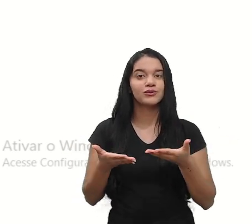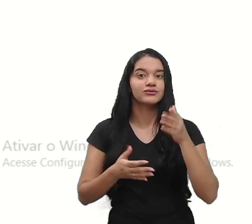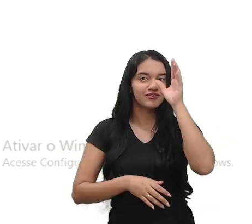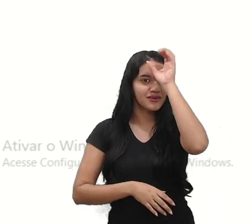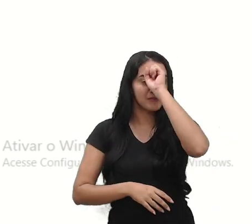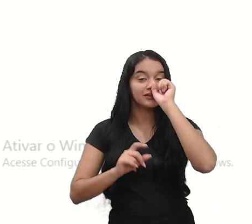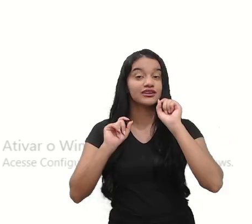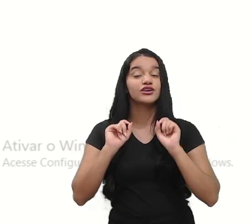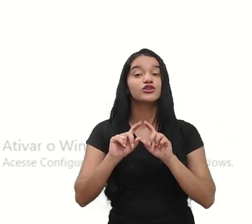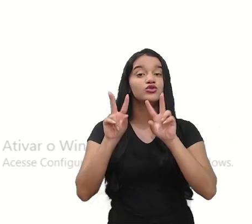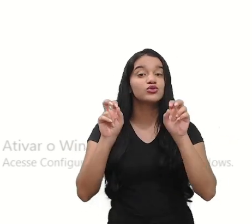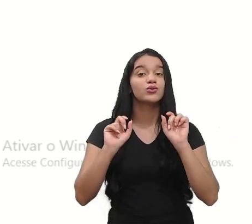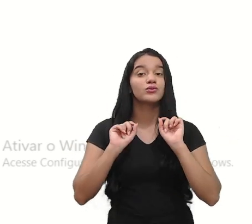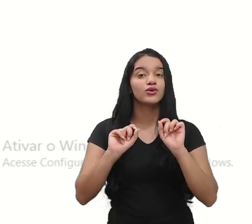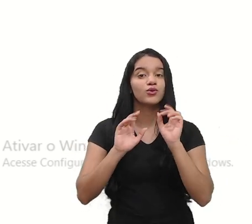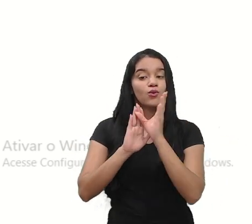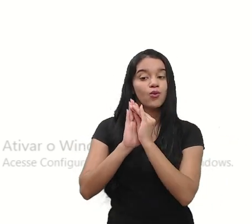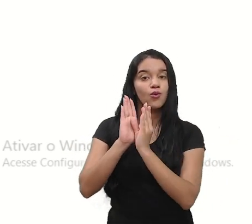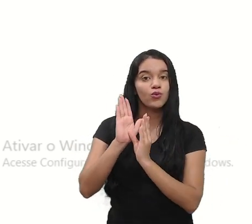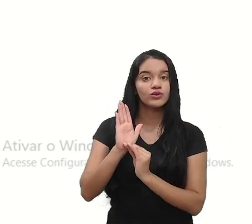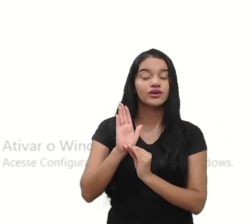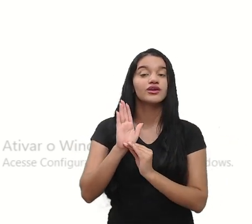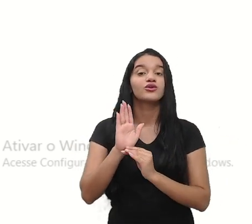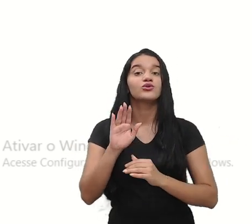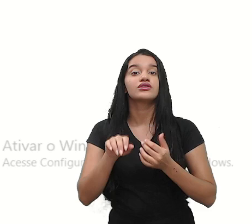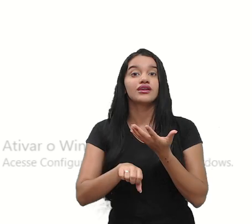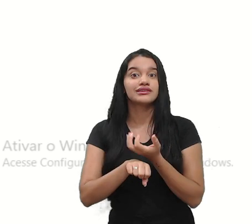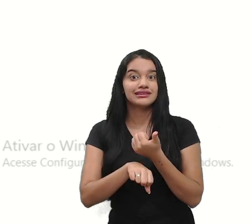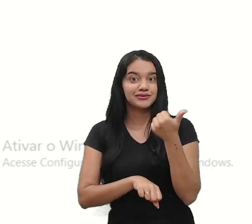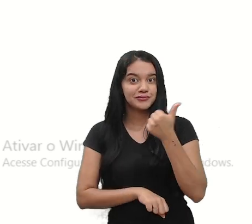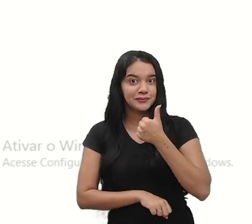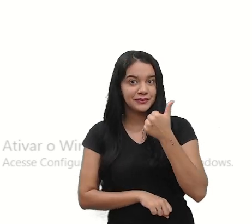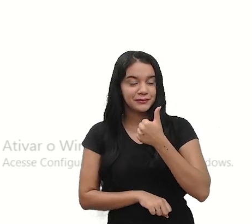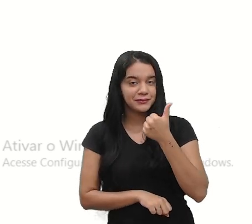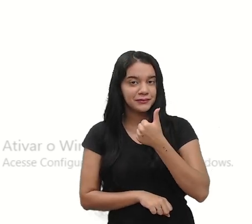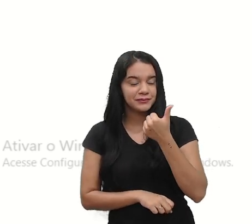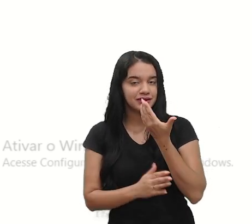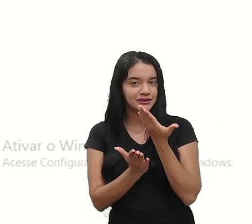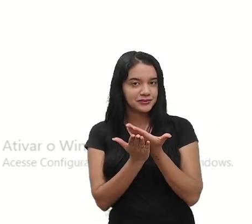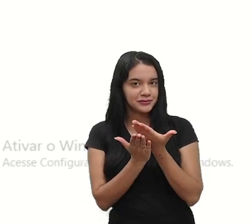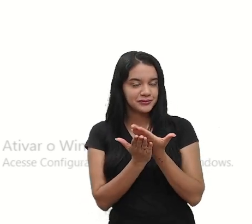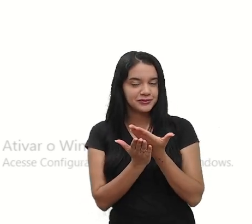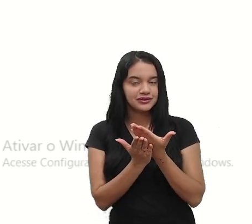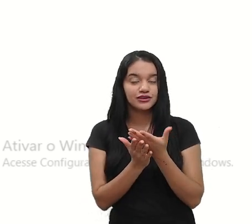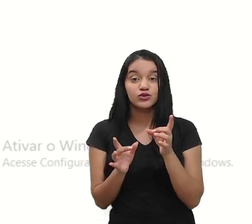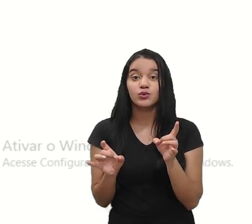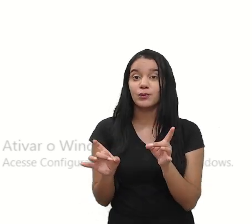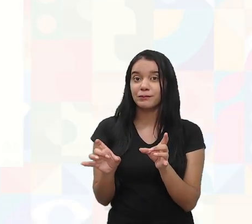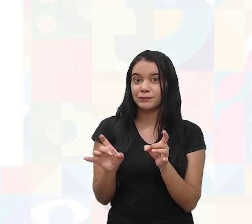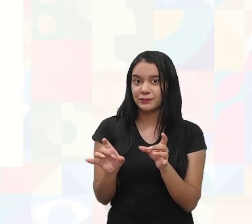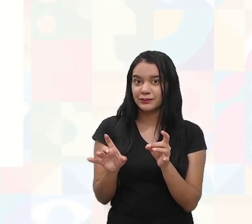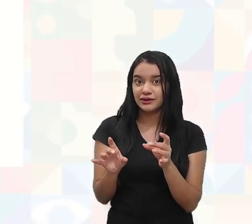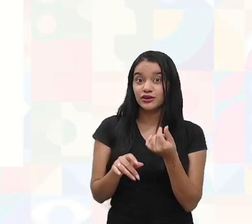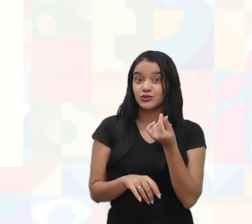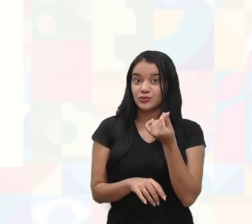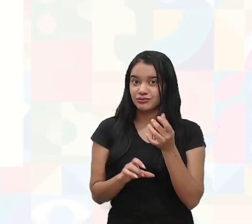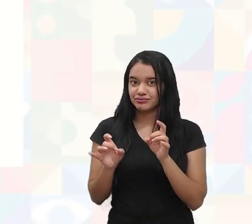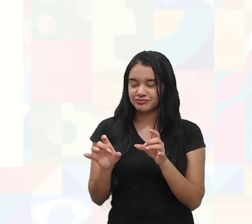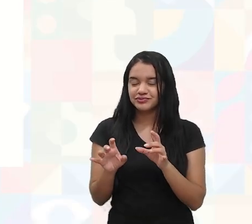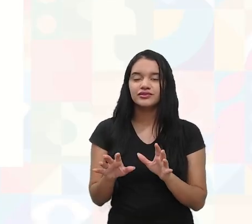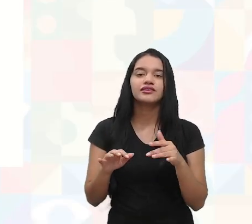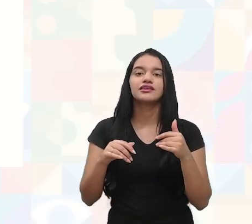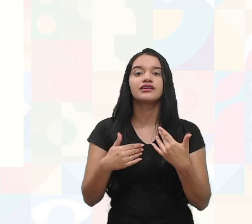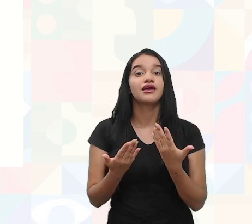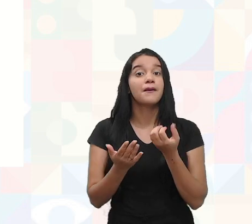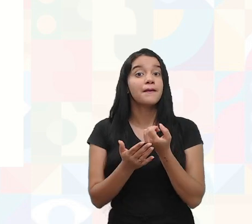aprender sobre o conteúdo da primeira unidade da nossa disciplina de Formação de Preço de Venda. A nossa primeira unidade ela está